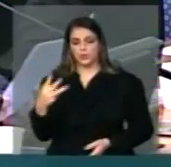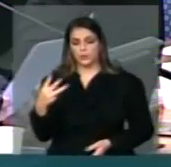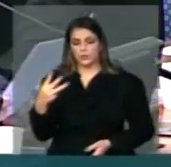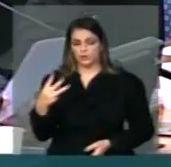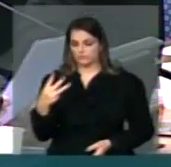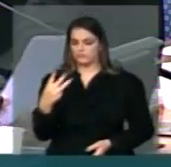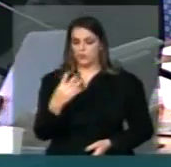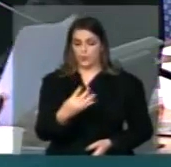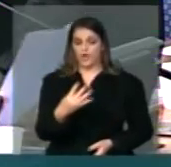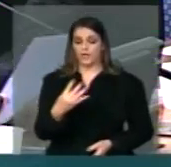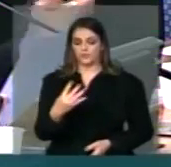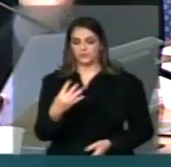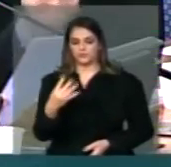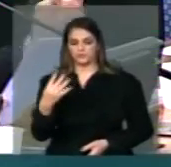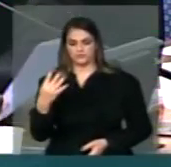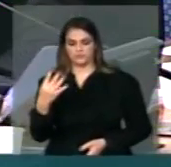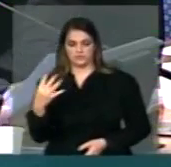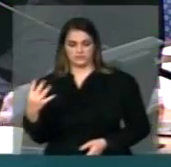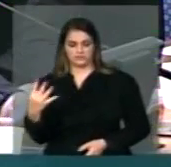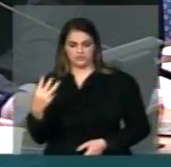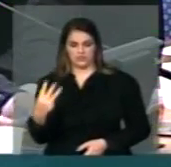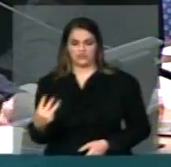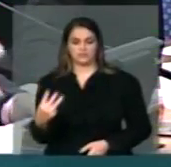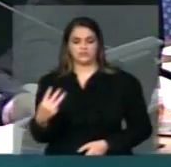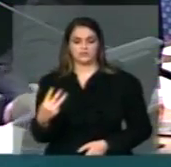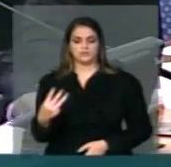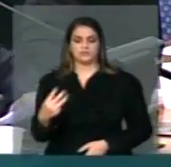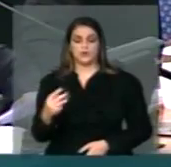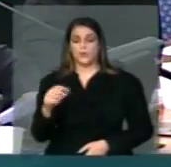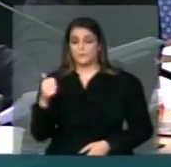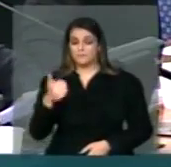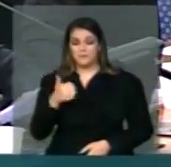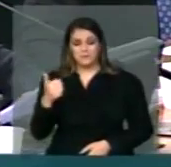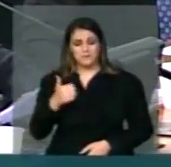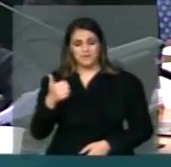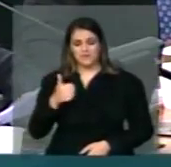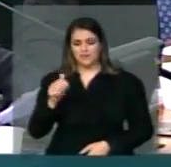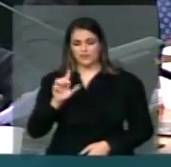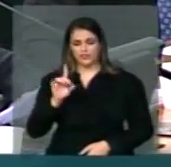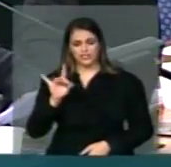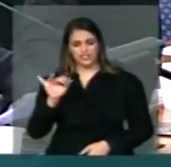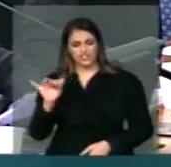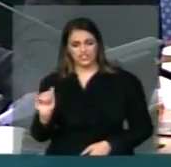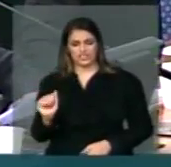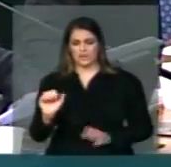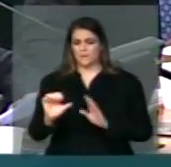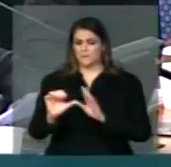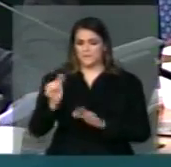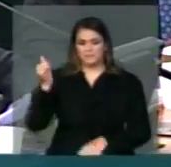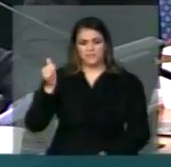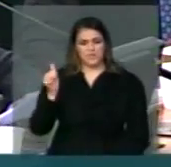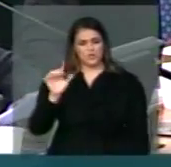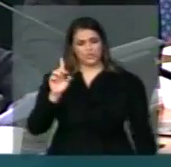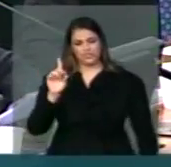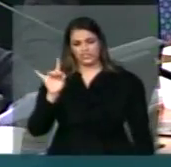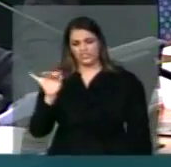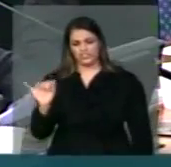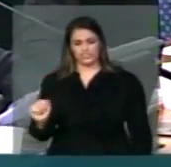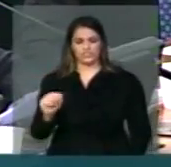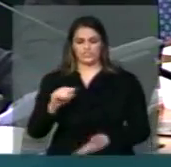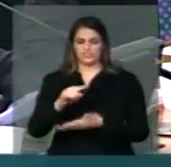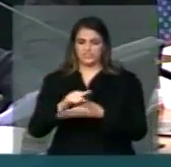4/3, às 17h55, recebido o primeiro dia para entrega